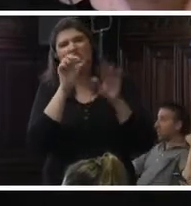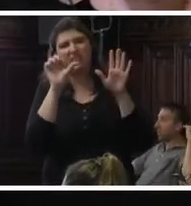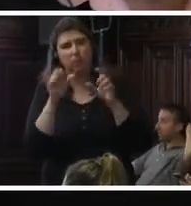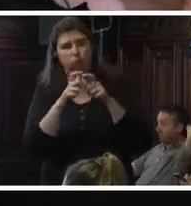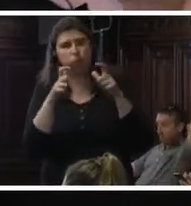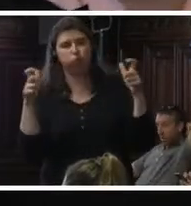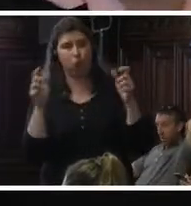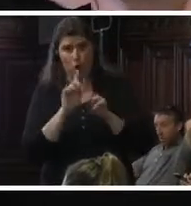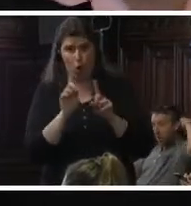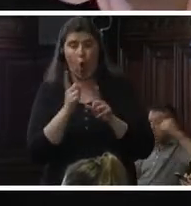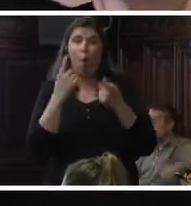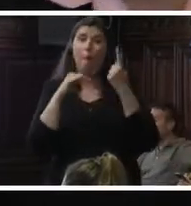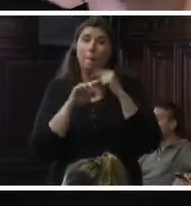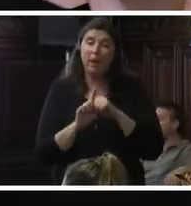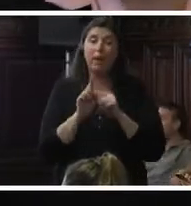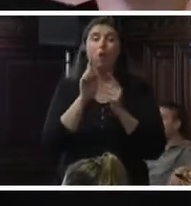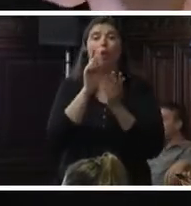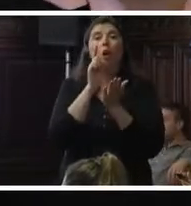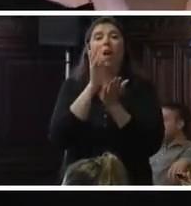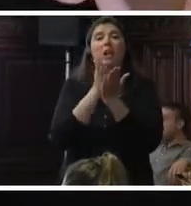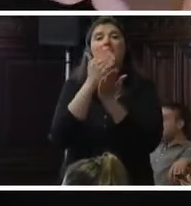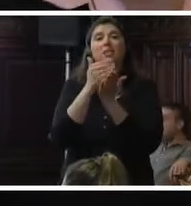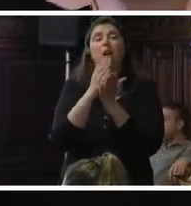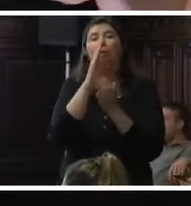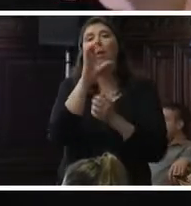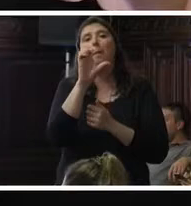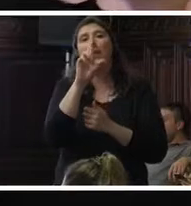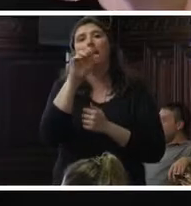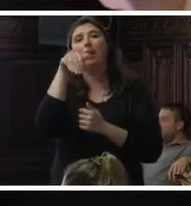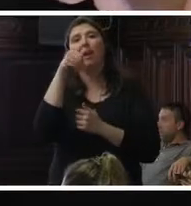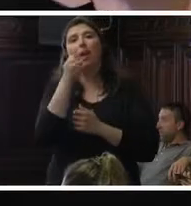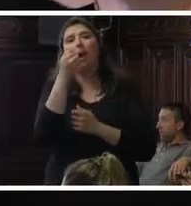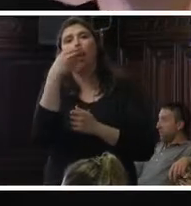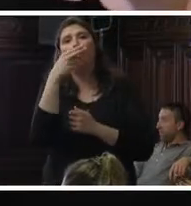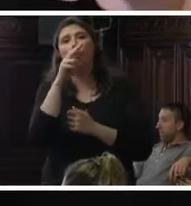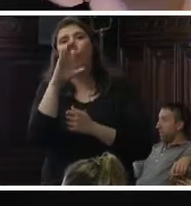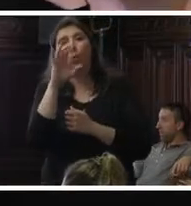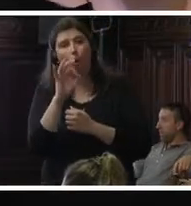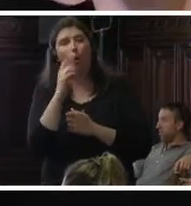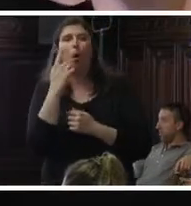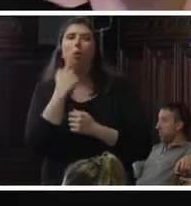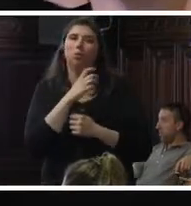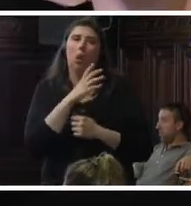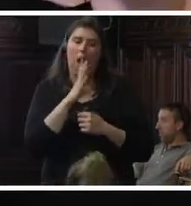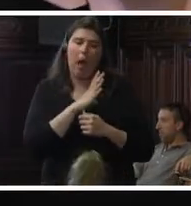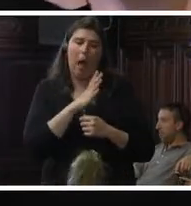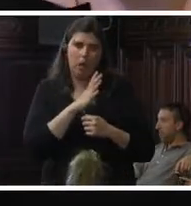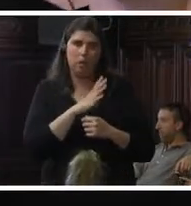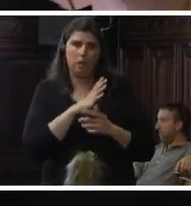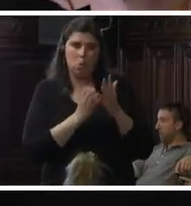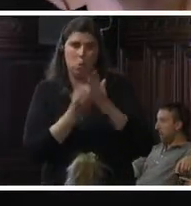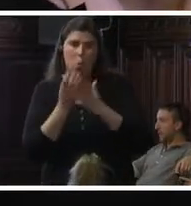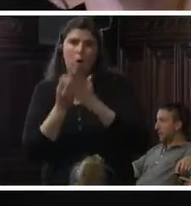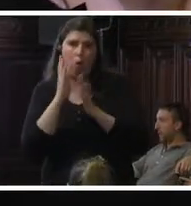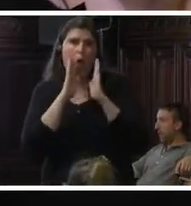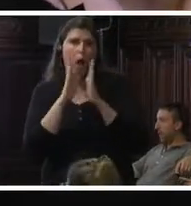ainda casos de mulheres e com bebês afetados pela síndrome congênita do Zika. Então, no Brasil, nós achamos